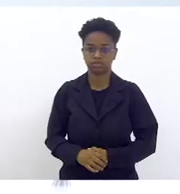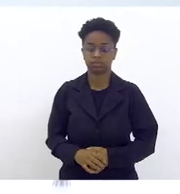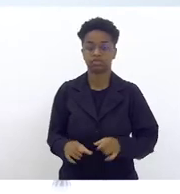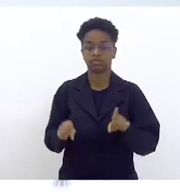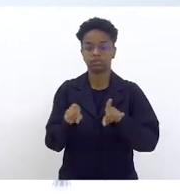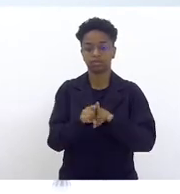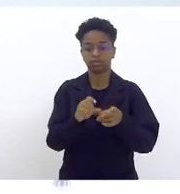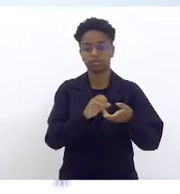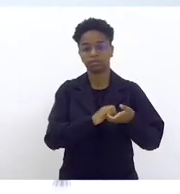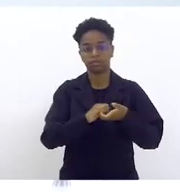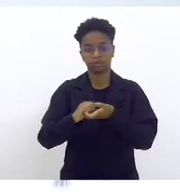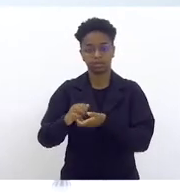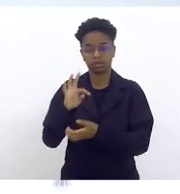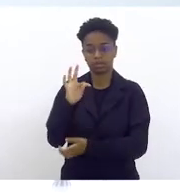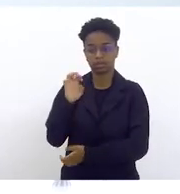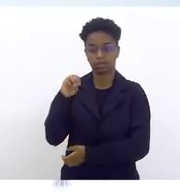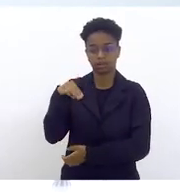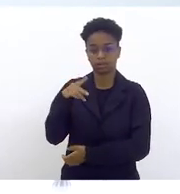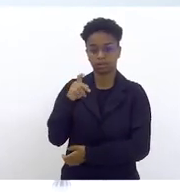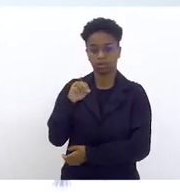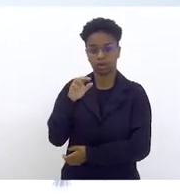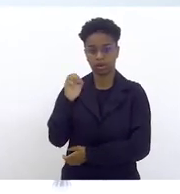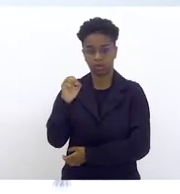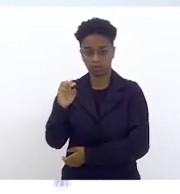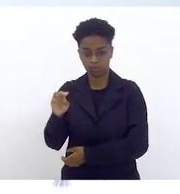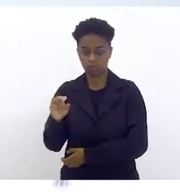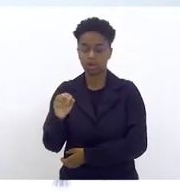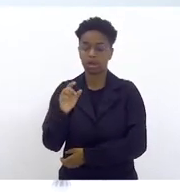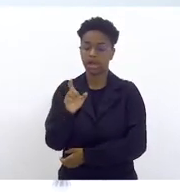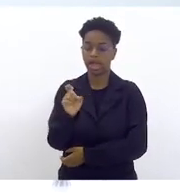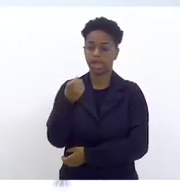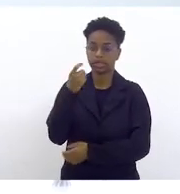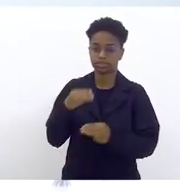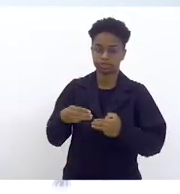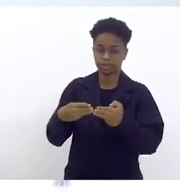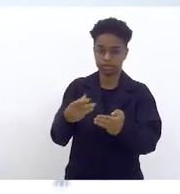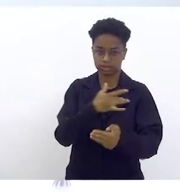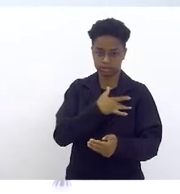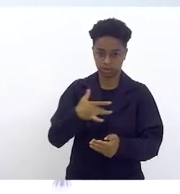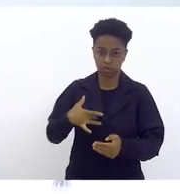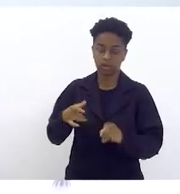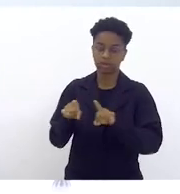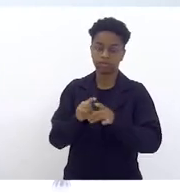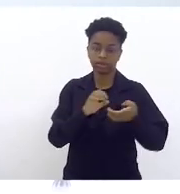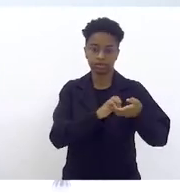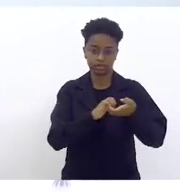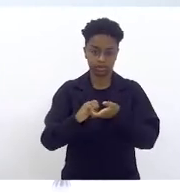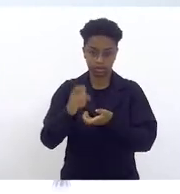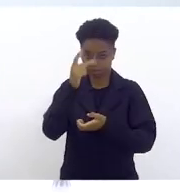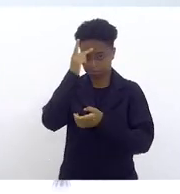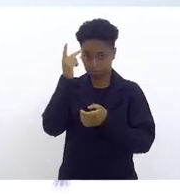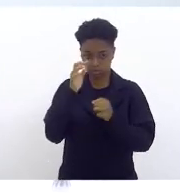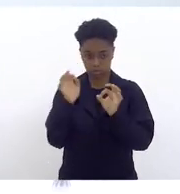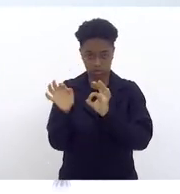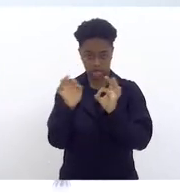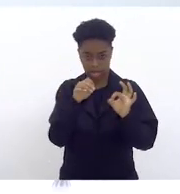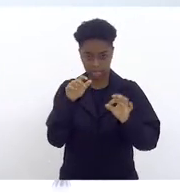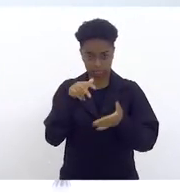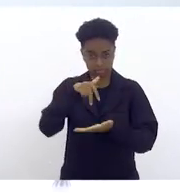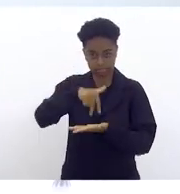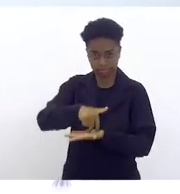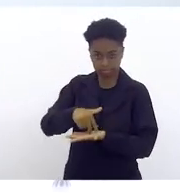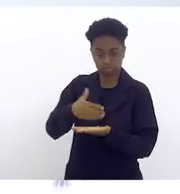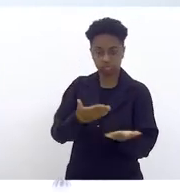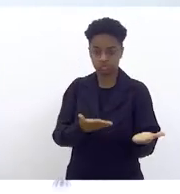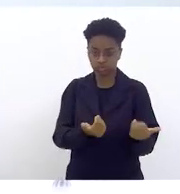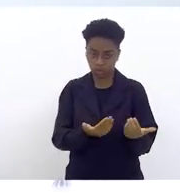saudar o doutor temporão ex-ministro da saúde saudasse a plateia como apontou a deputada Marta Rocha a plateia